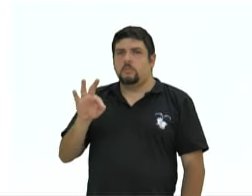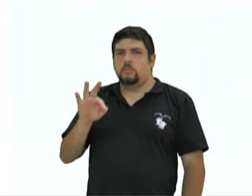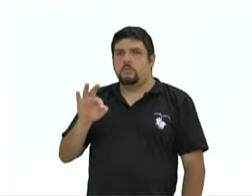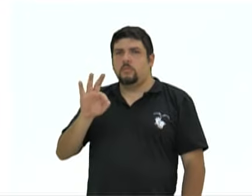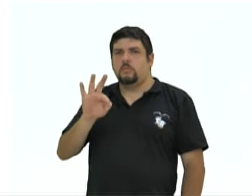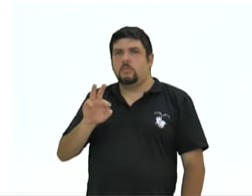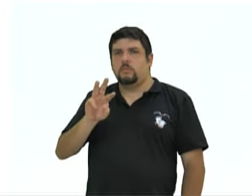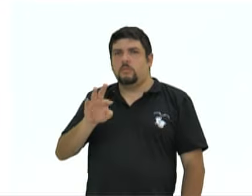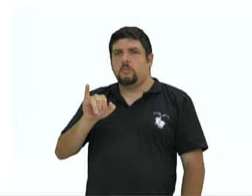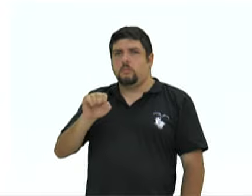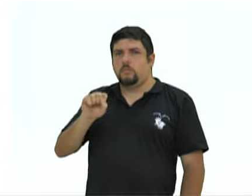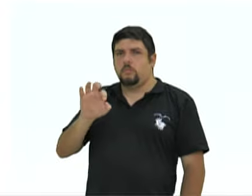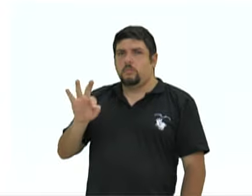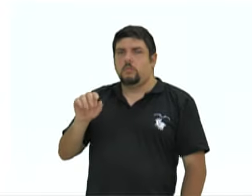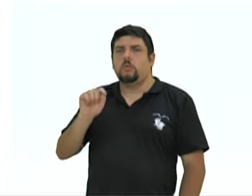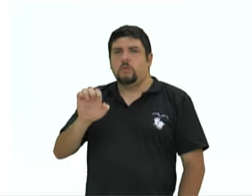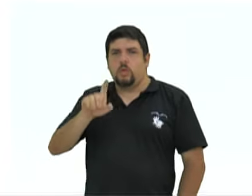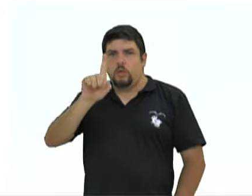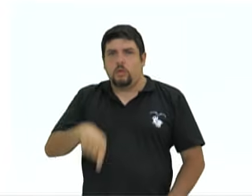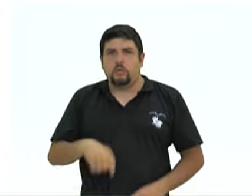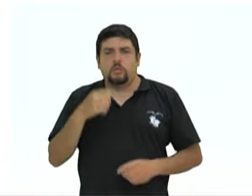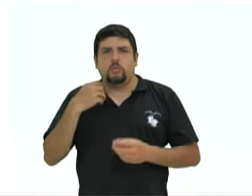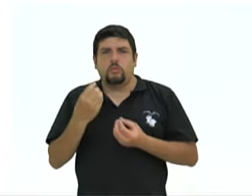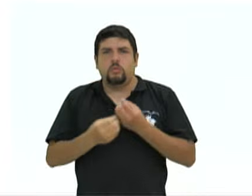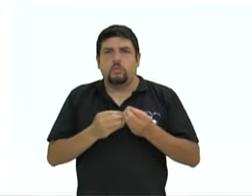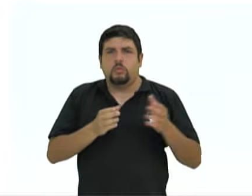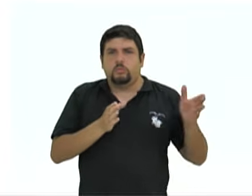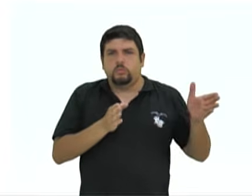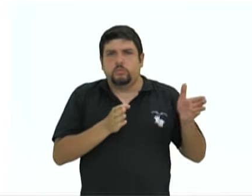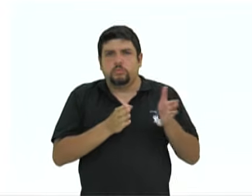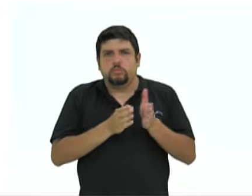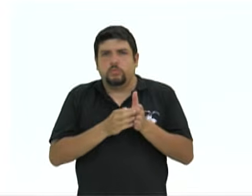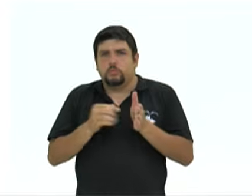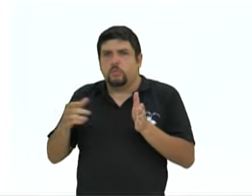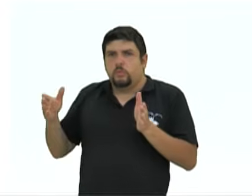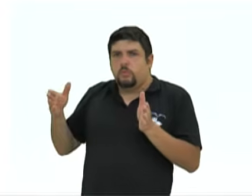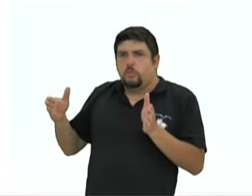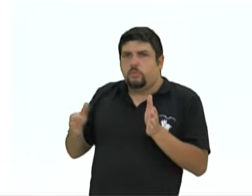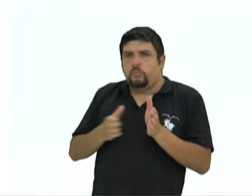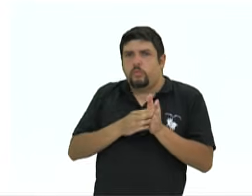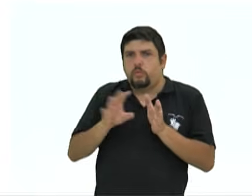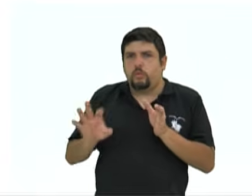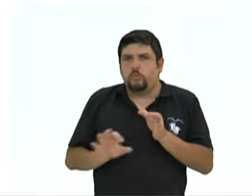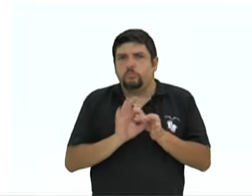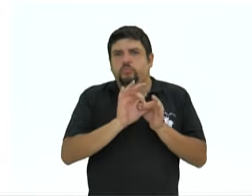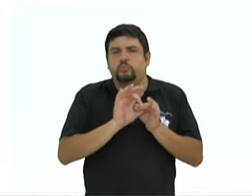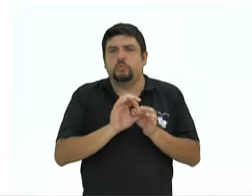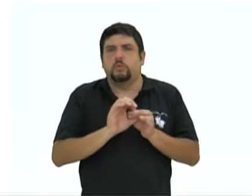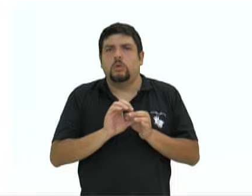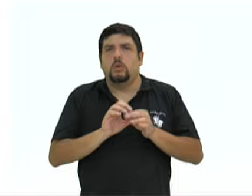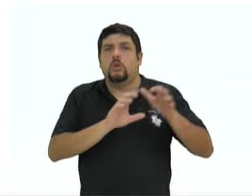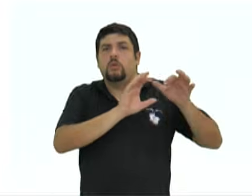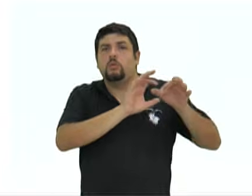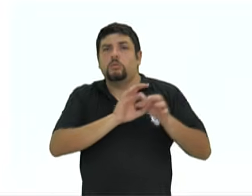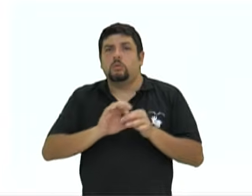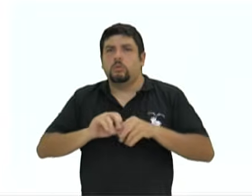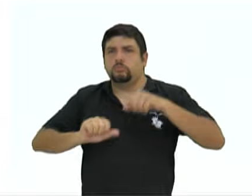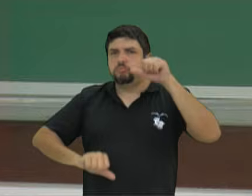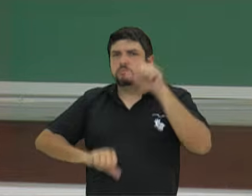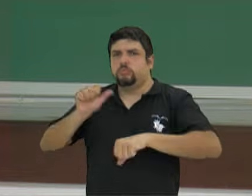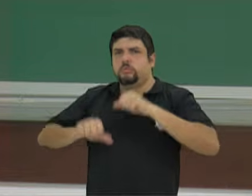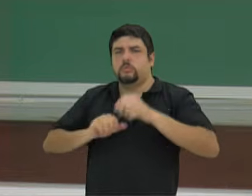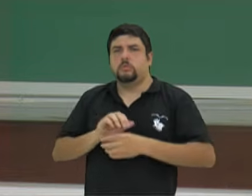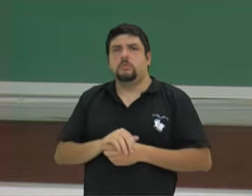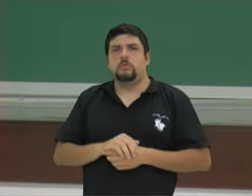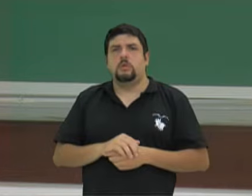é qualquer coisa que engancha a ação e muda ela para outra direção, causando uma reviravolta no contexto. Então ele também